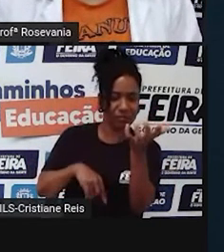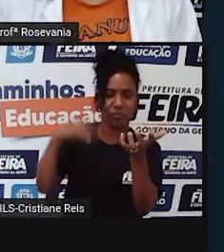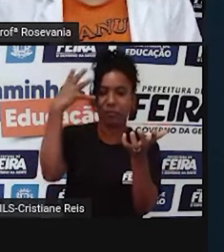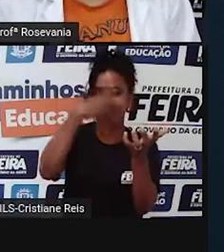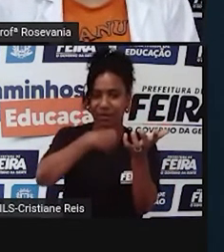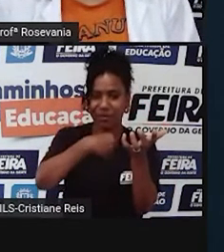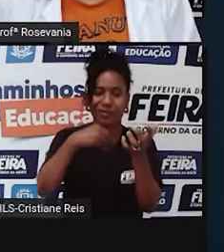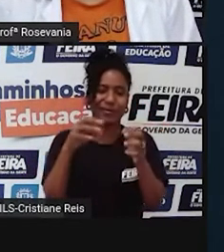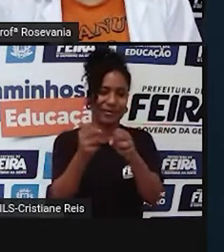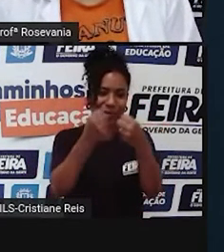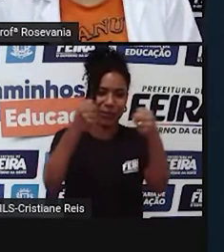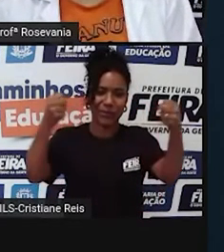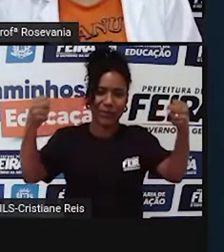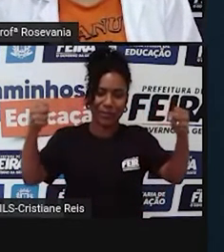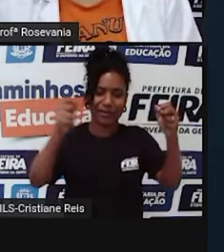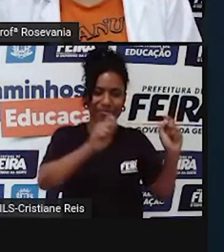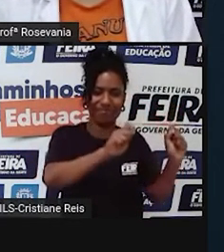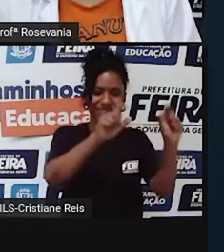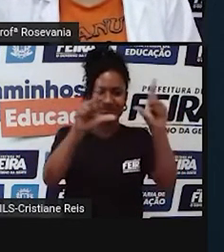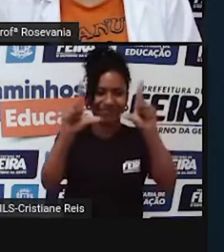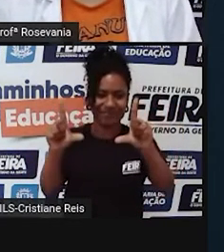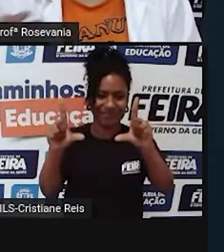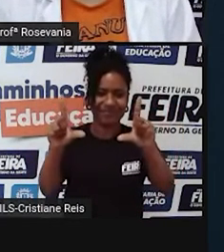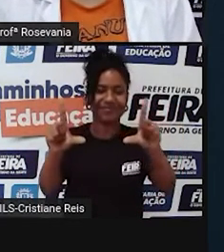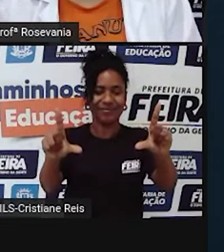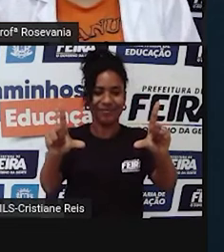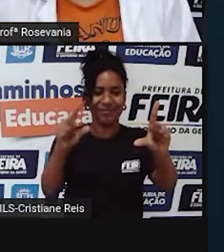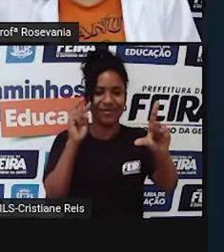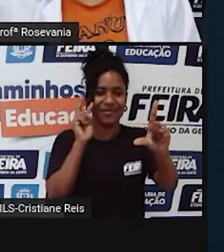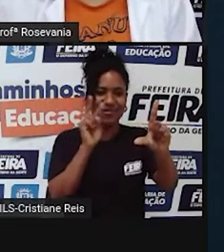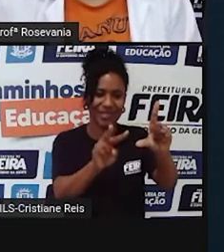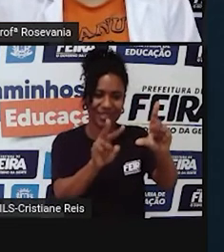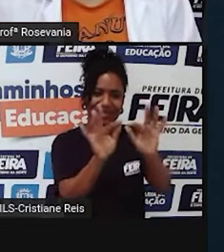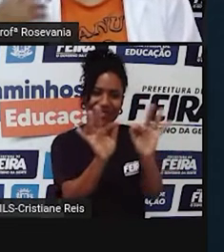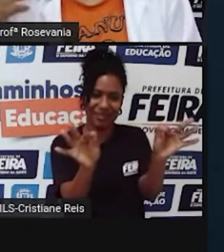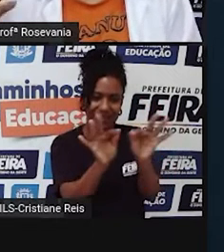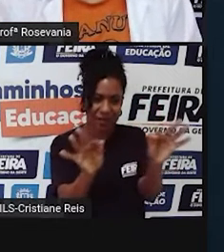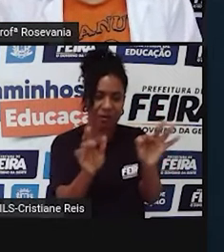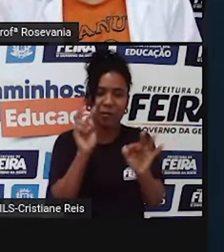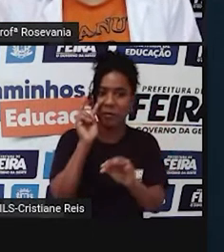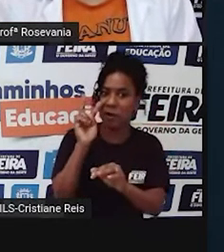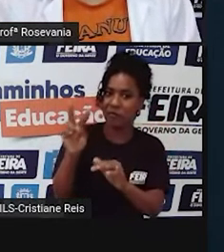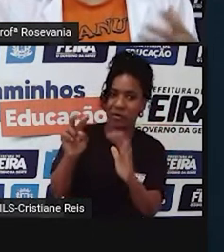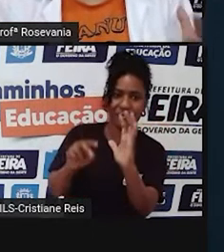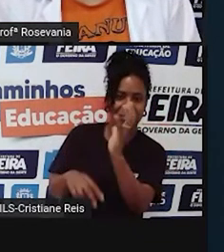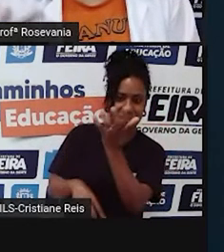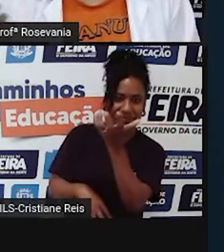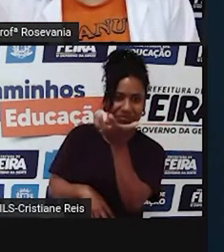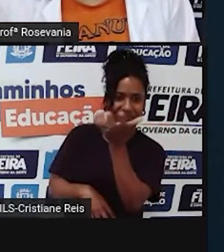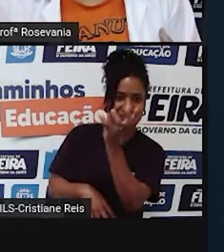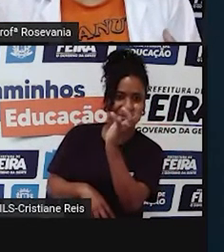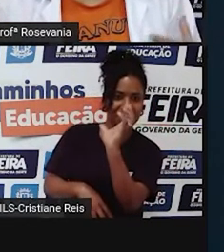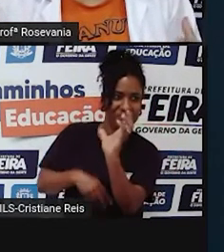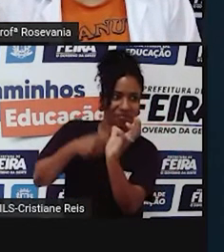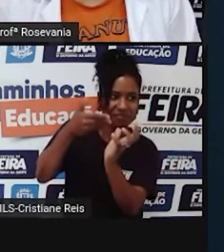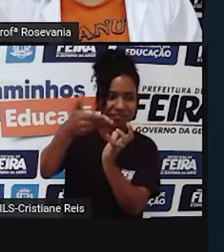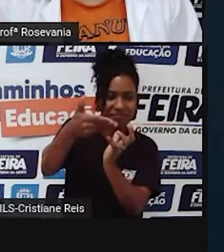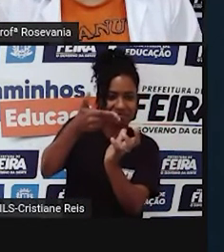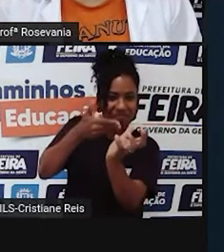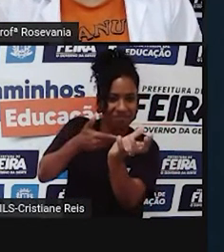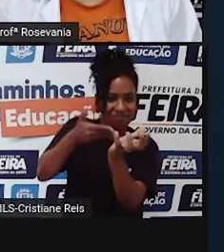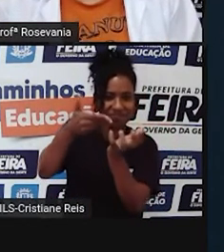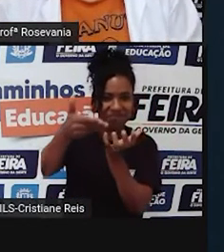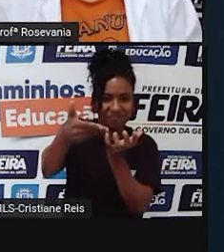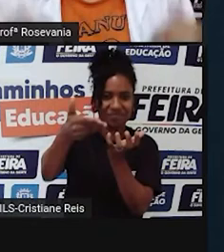mapa estático. Hoje nós temos a possibilidade de interagir com esses mapas, e esses mapas também têm a possibilidade